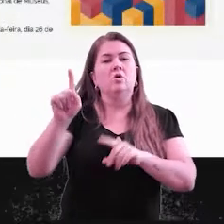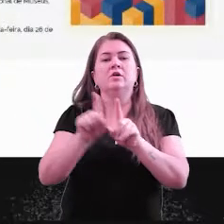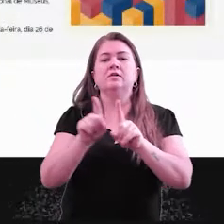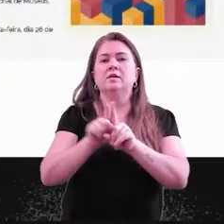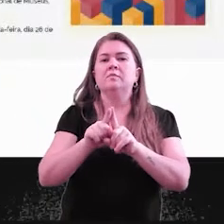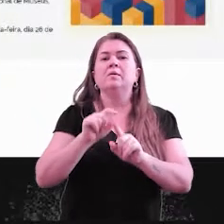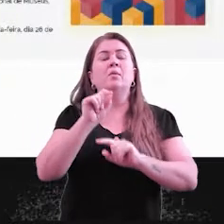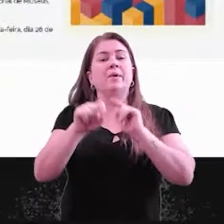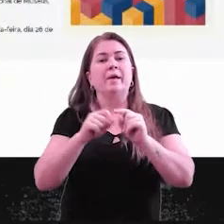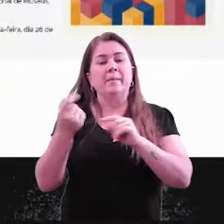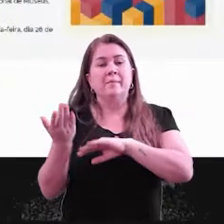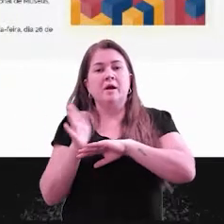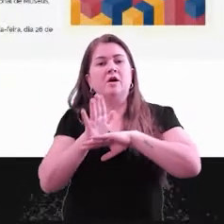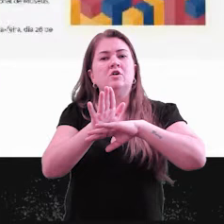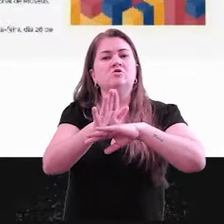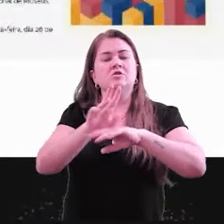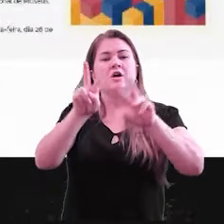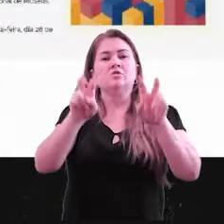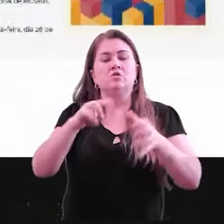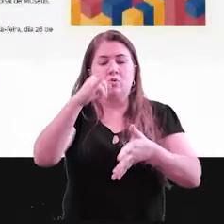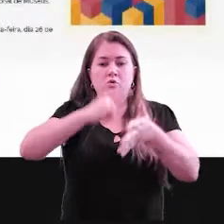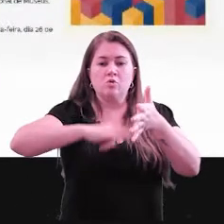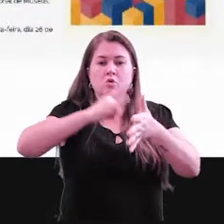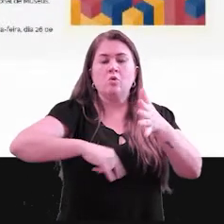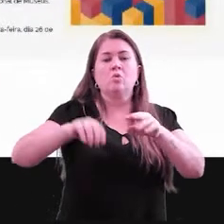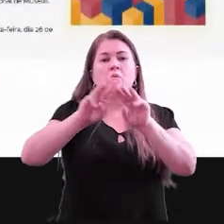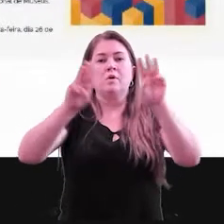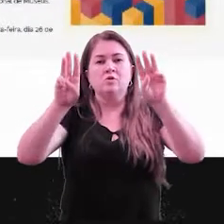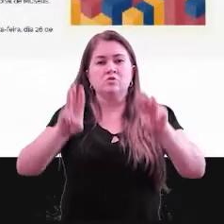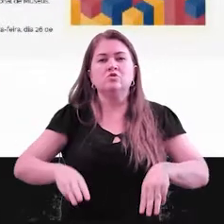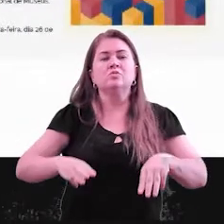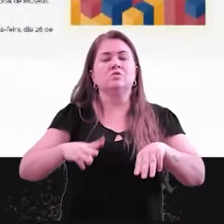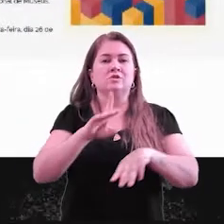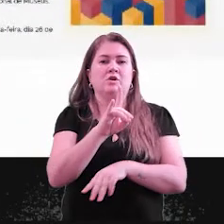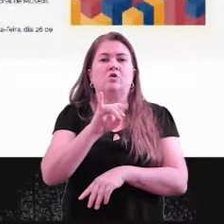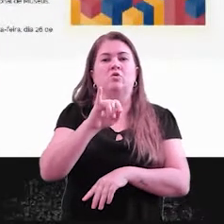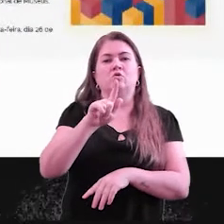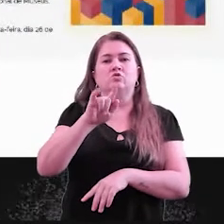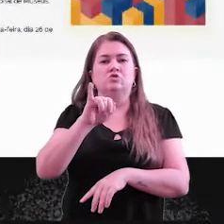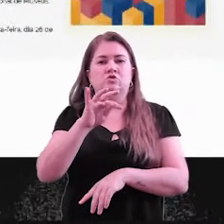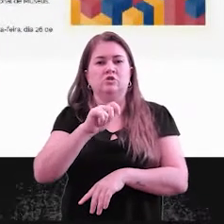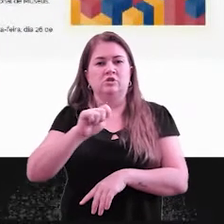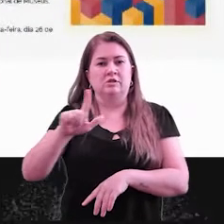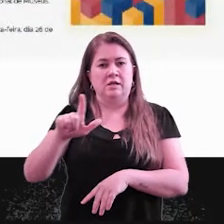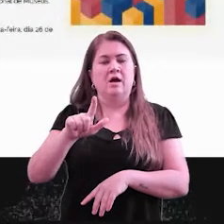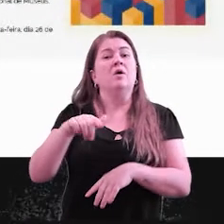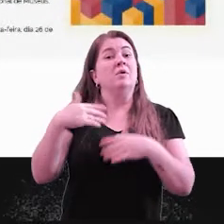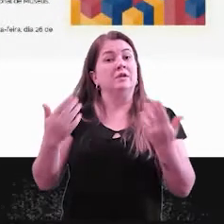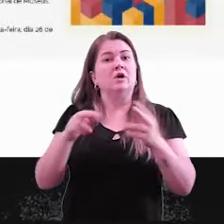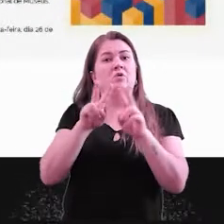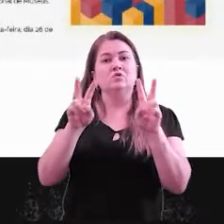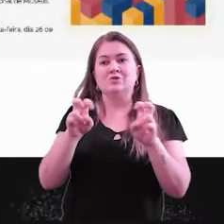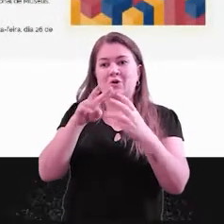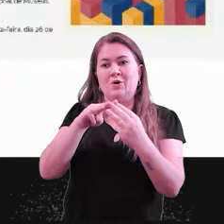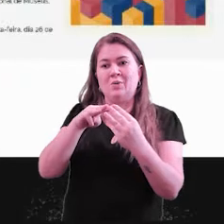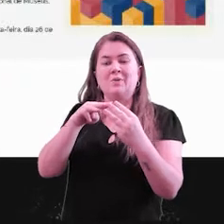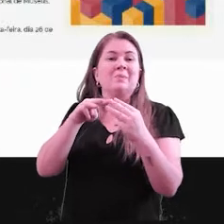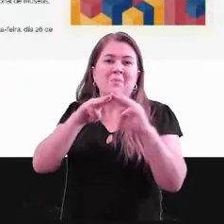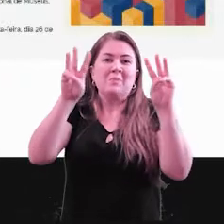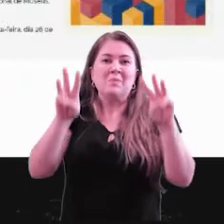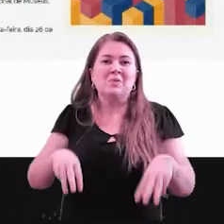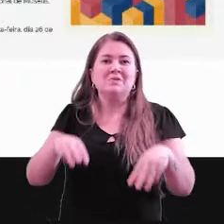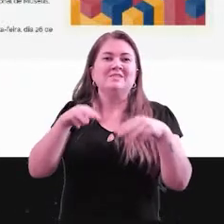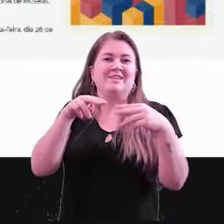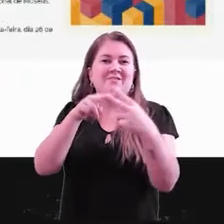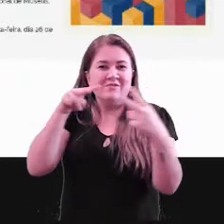no meio digital. E como a mesa fala de museus virtuais, eu achei que cabia a gente falar desse documento, que é recente, que